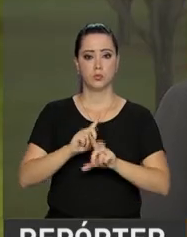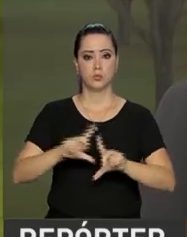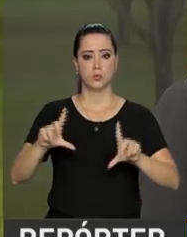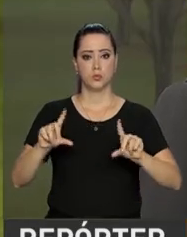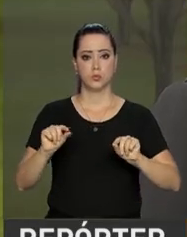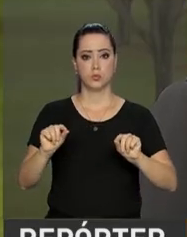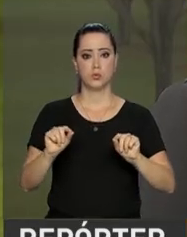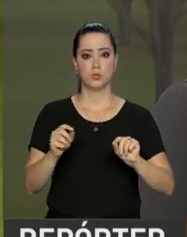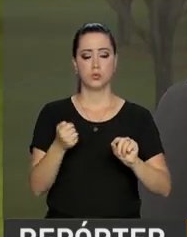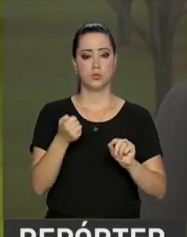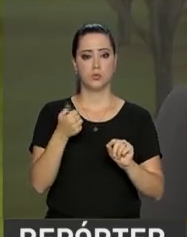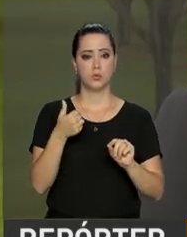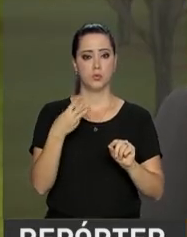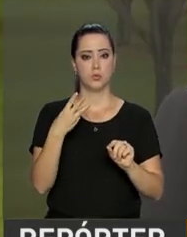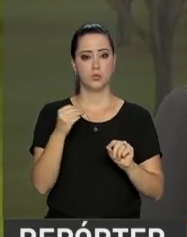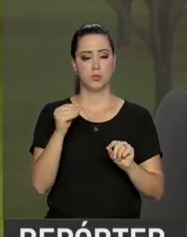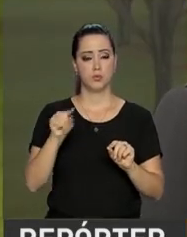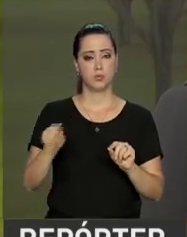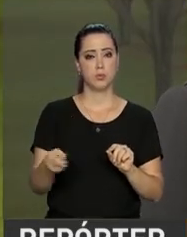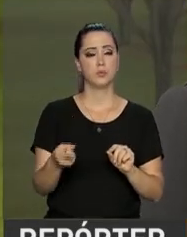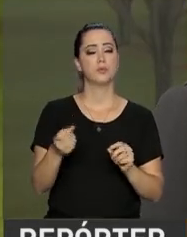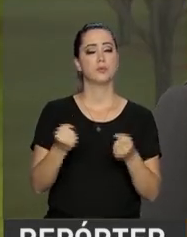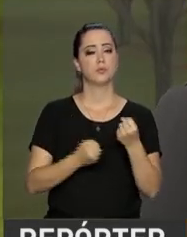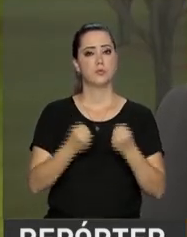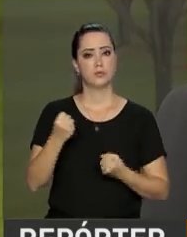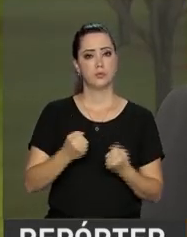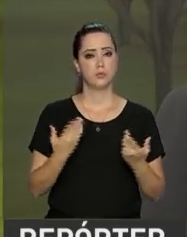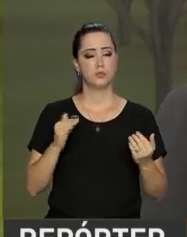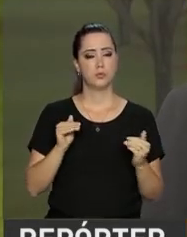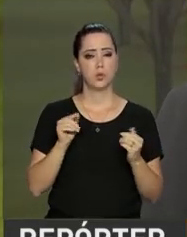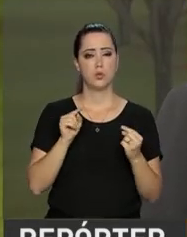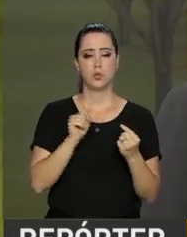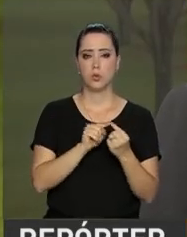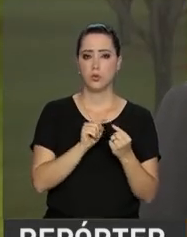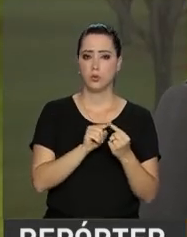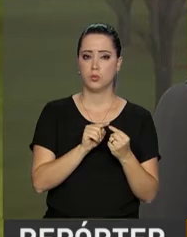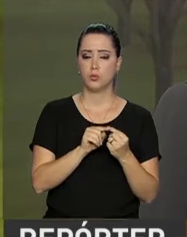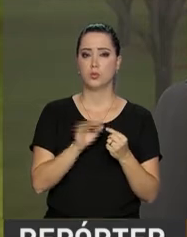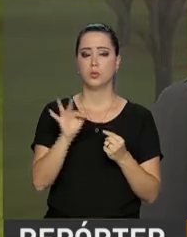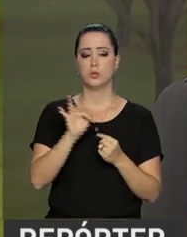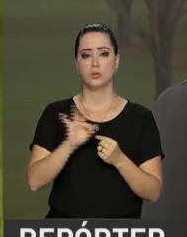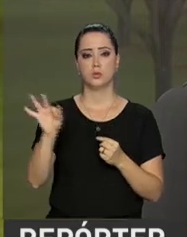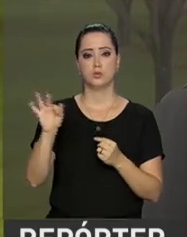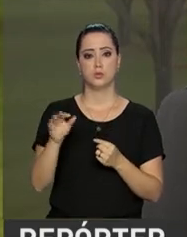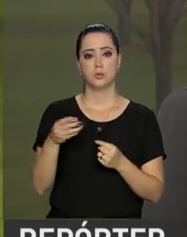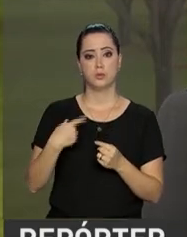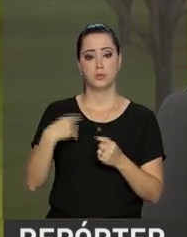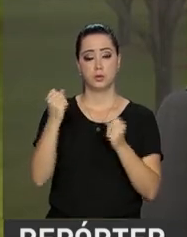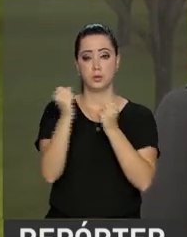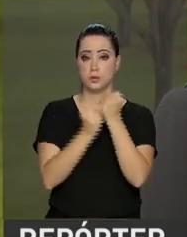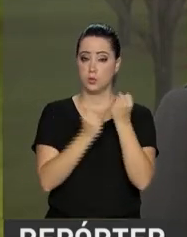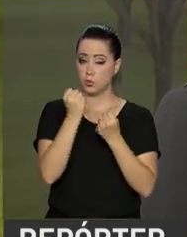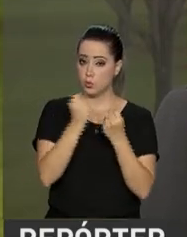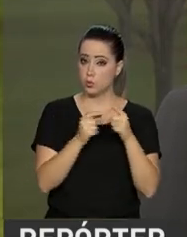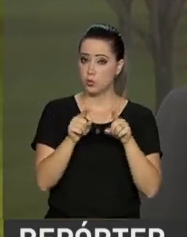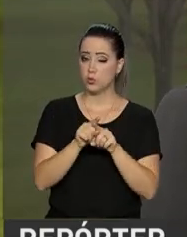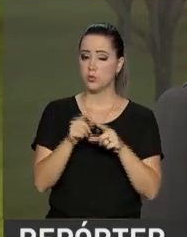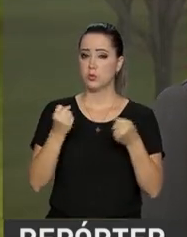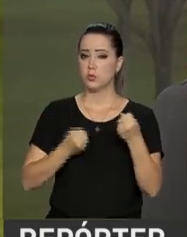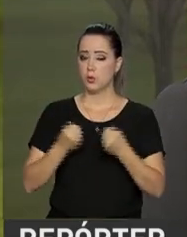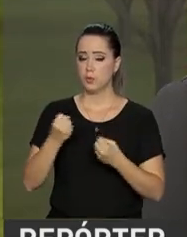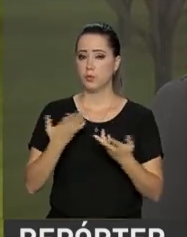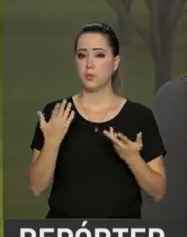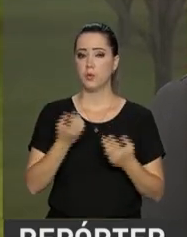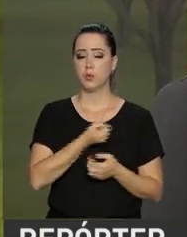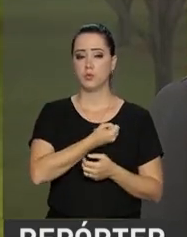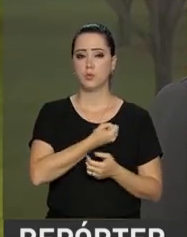no país quase 300 mil veículos. De acordo com a Federação Nacional da Distribuição de Veículos Automotores, a FENABRAVE,